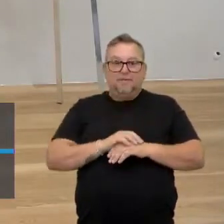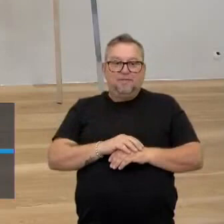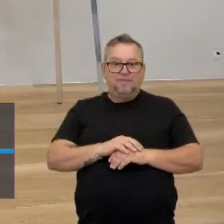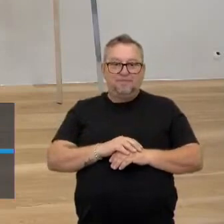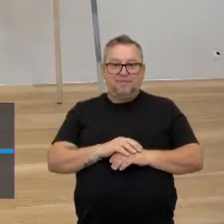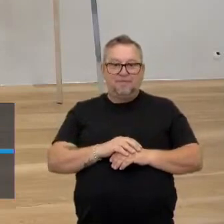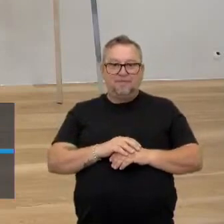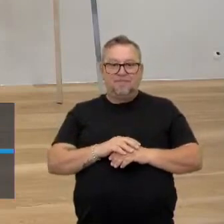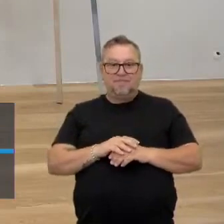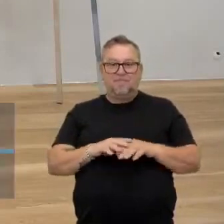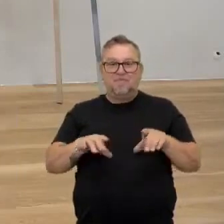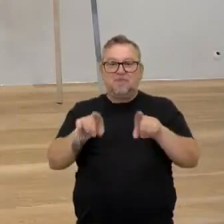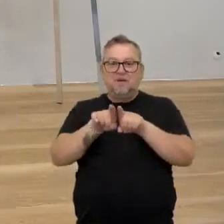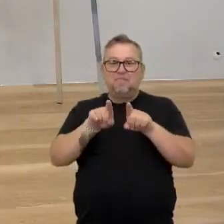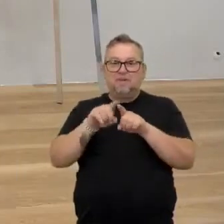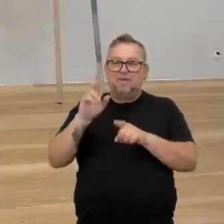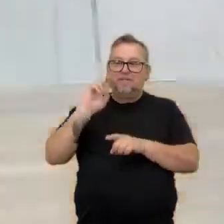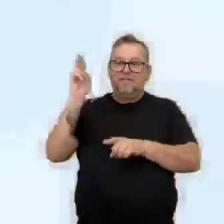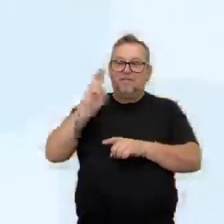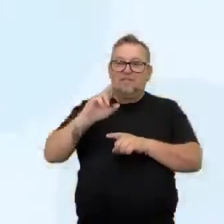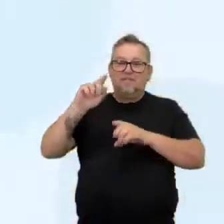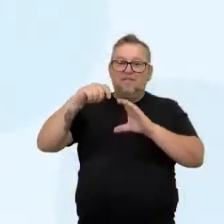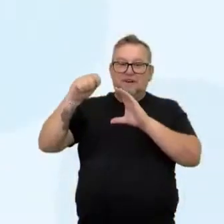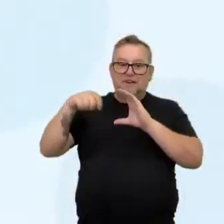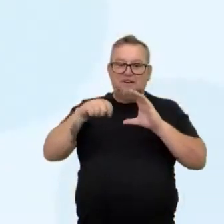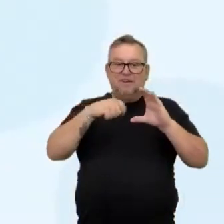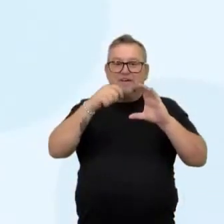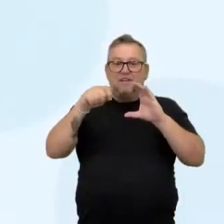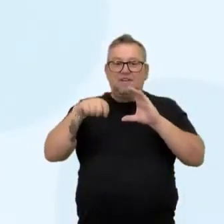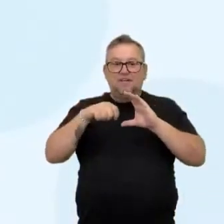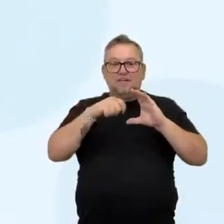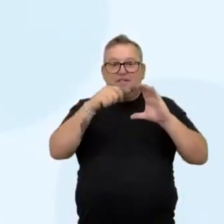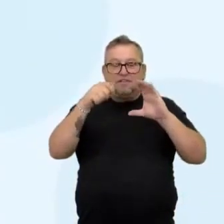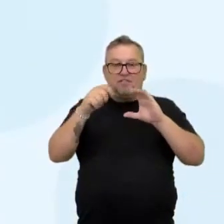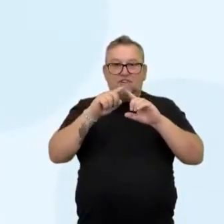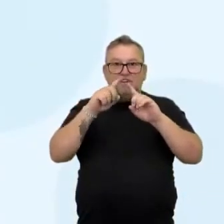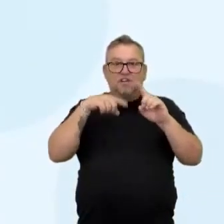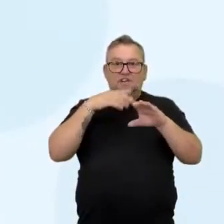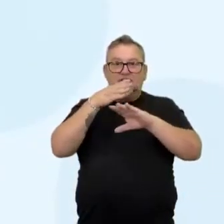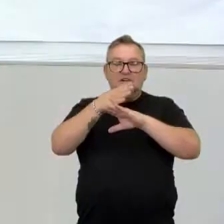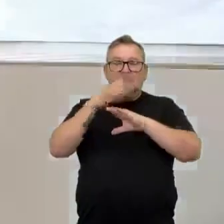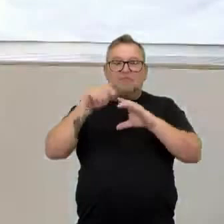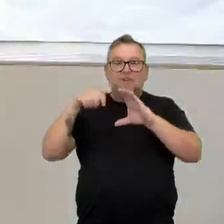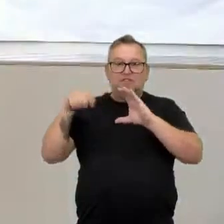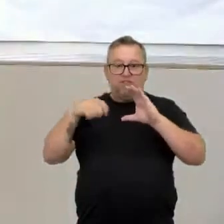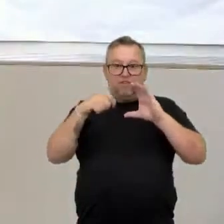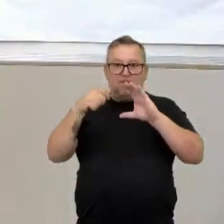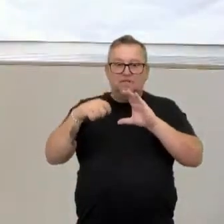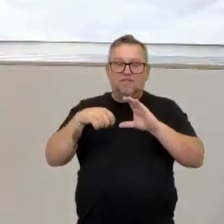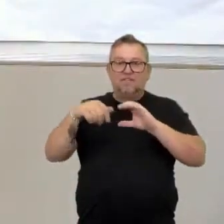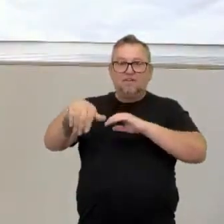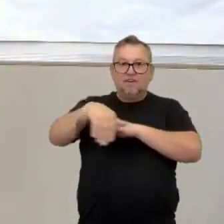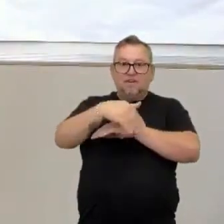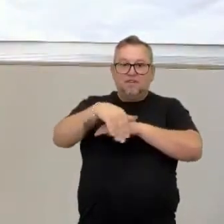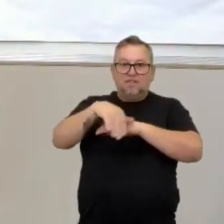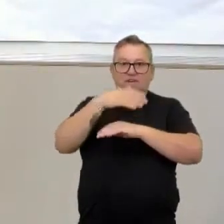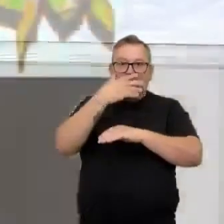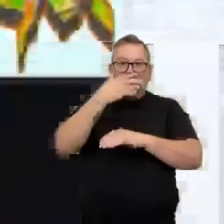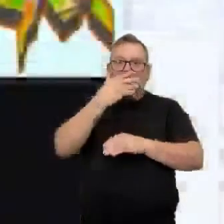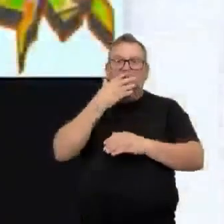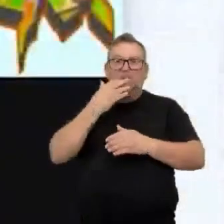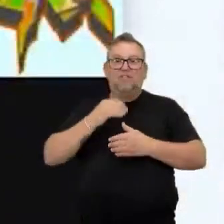Perfeito. E aí, gente, vamos para um vídeo, um exemplo aí de lambe-lambe arte de rua.